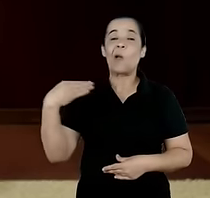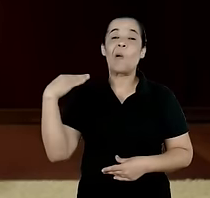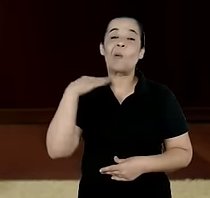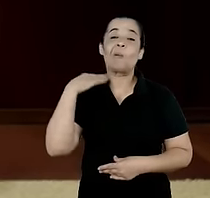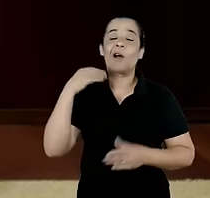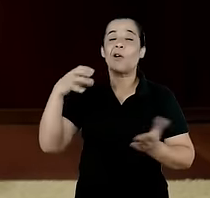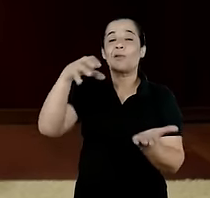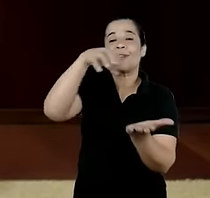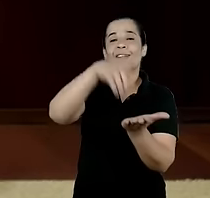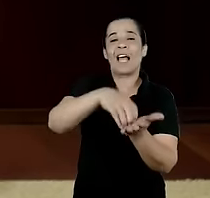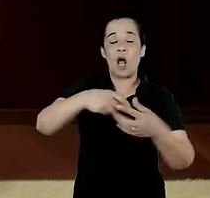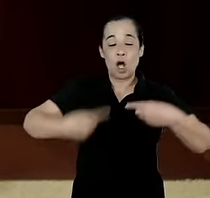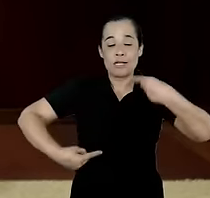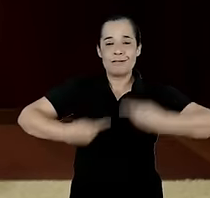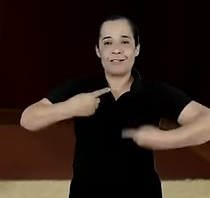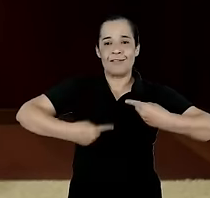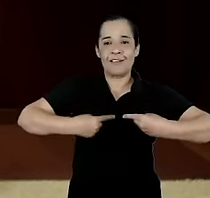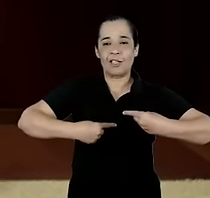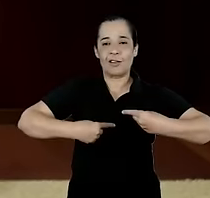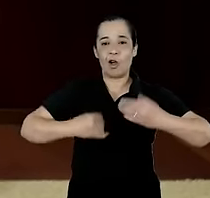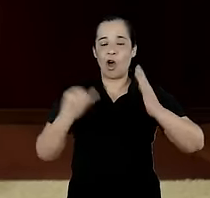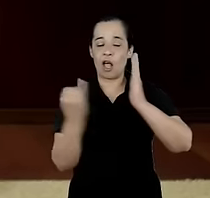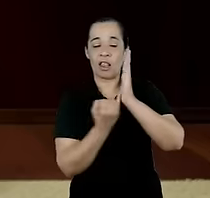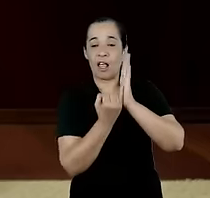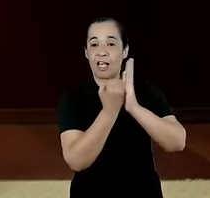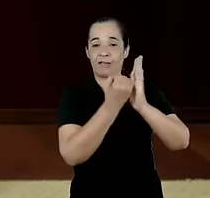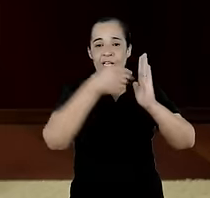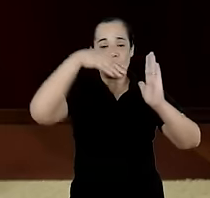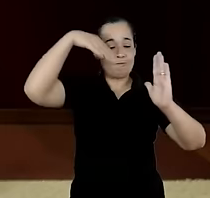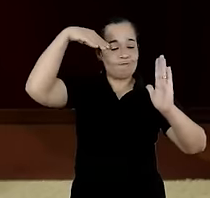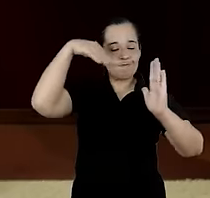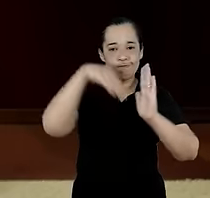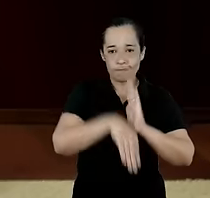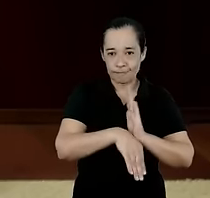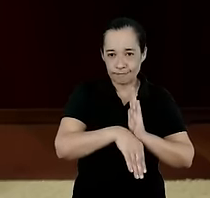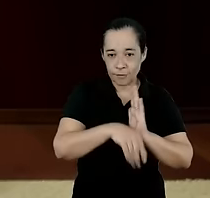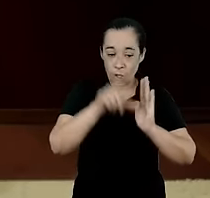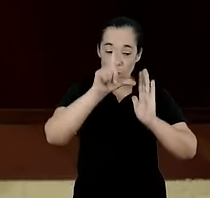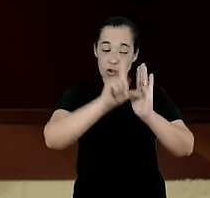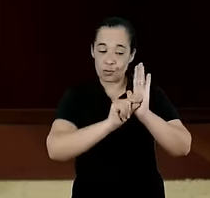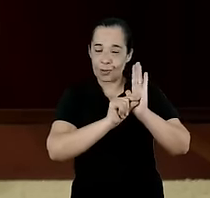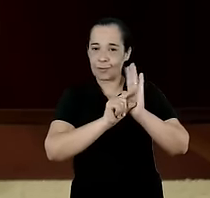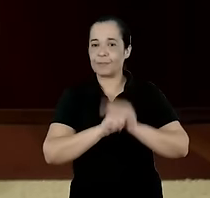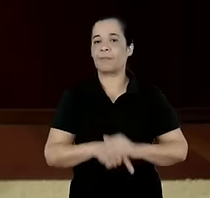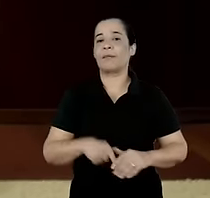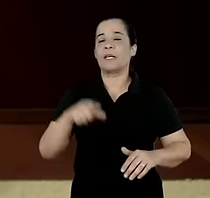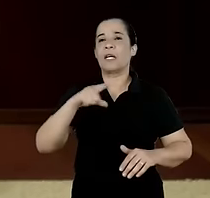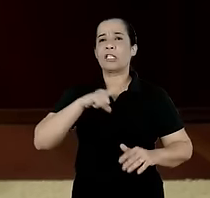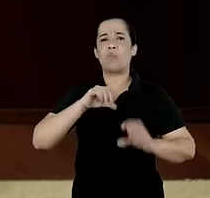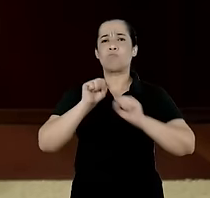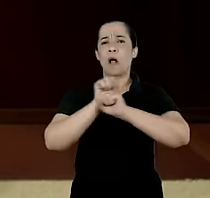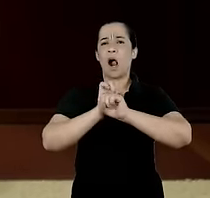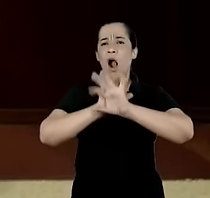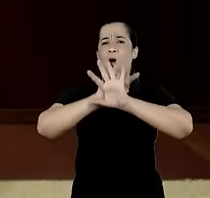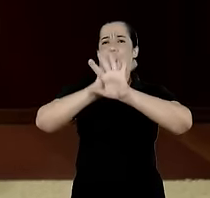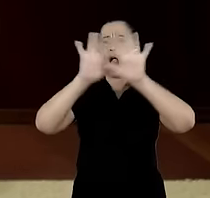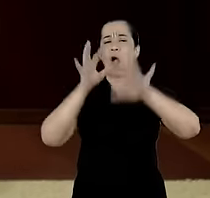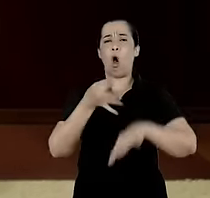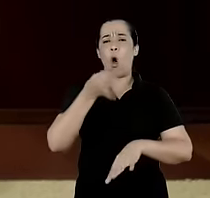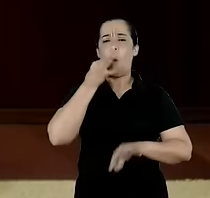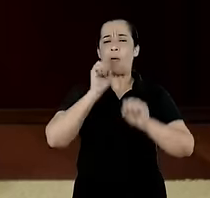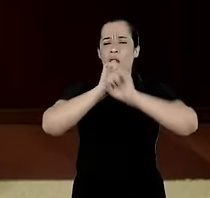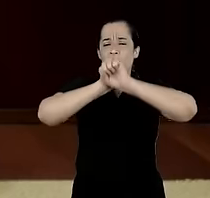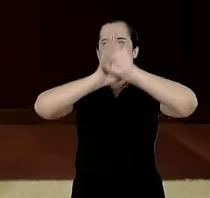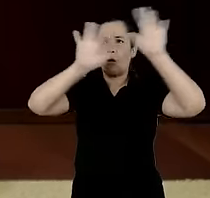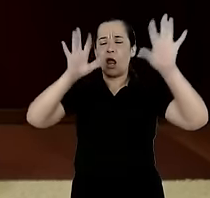dessa desinflação porque eles tinam na fala ali a gente pode perceber uma clareza com relação a essa esse processo